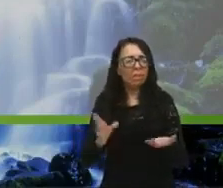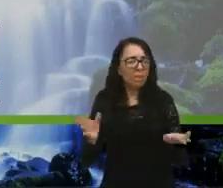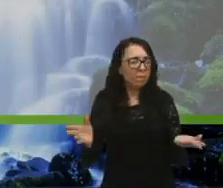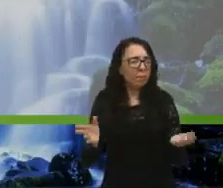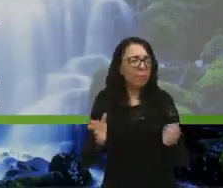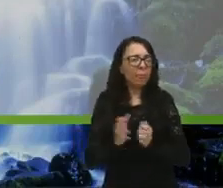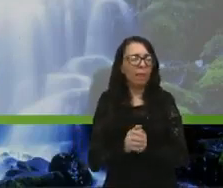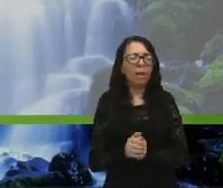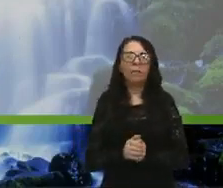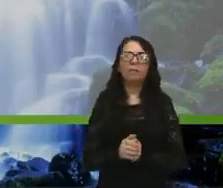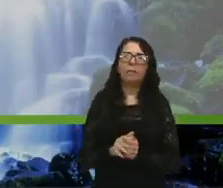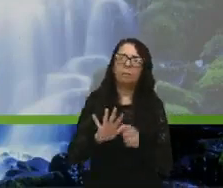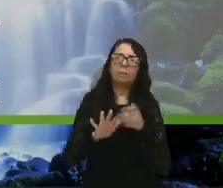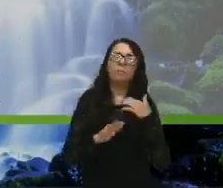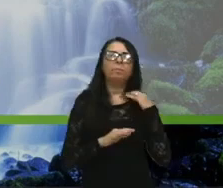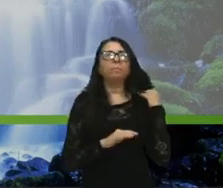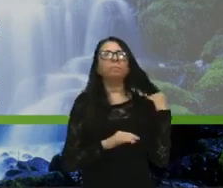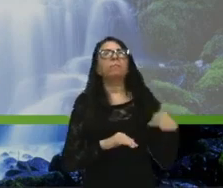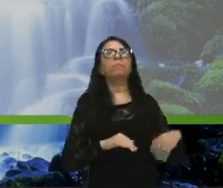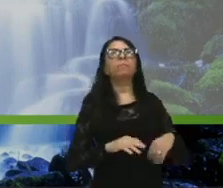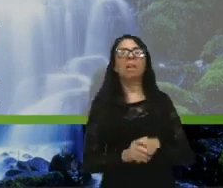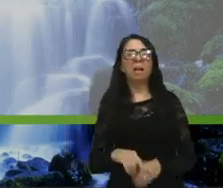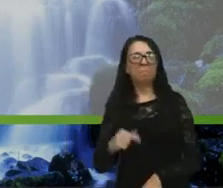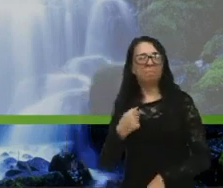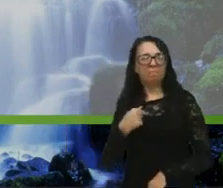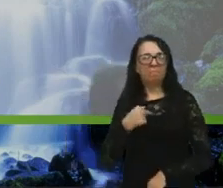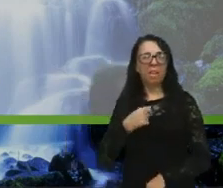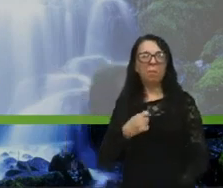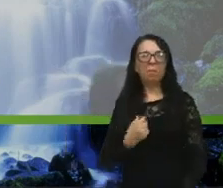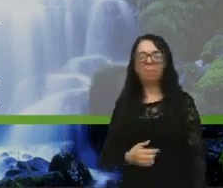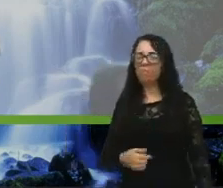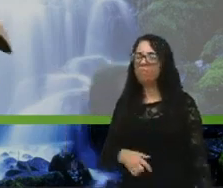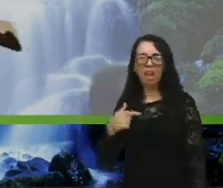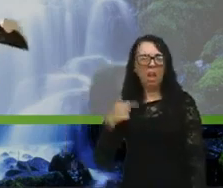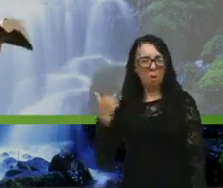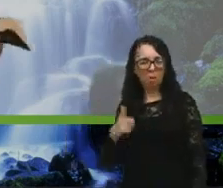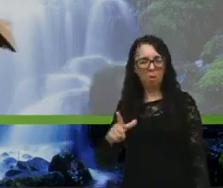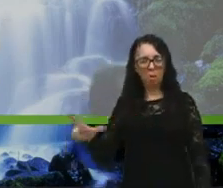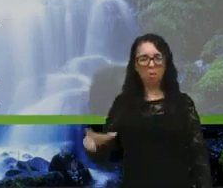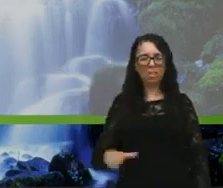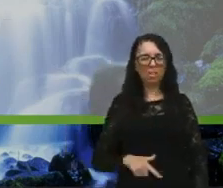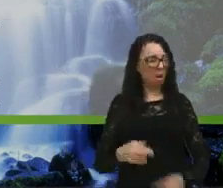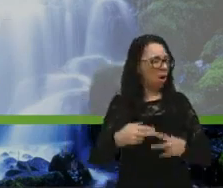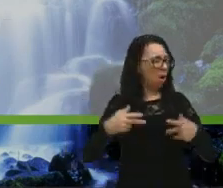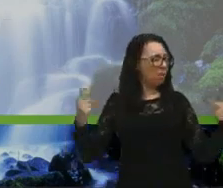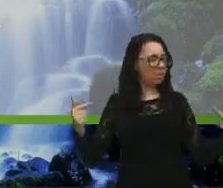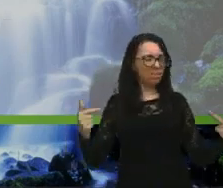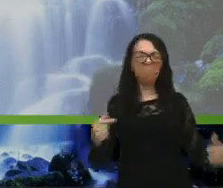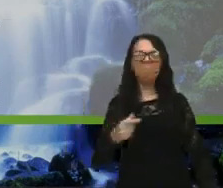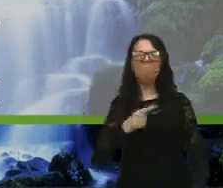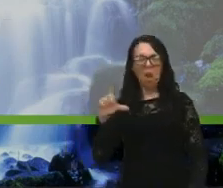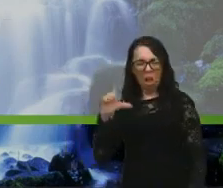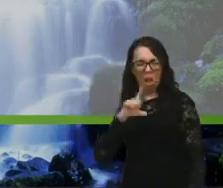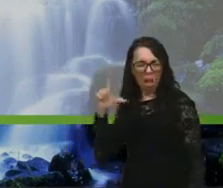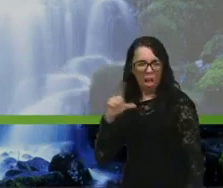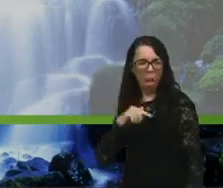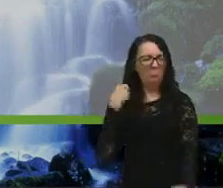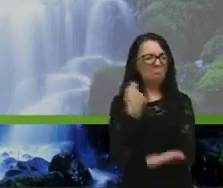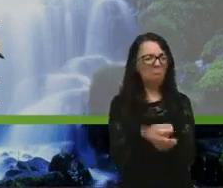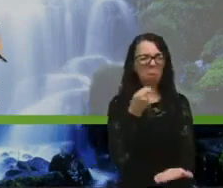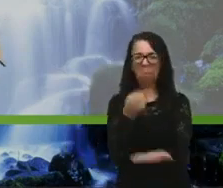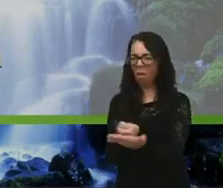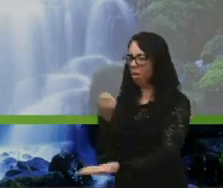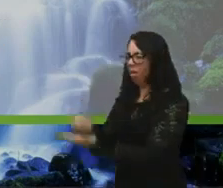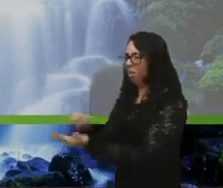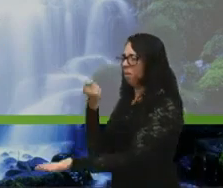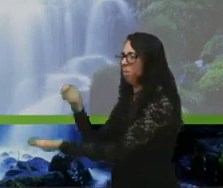você chegar diante de Deus e dizer assim: olha Deus, quantas coisas eu conquistei. Olha quantas coisas eu tenho. Não, essa não é